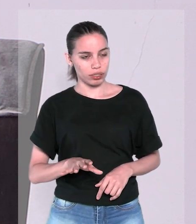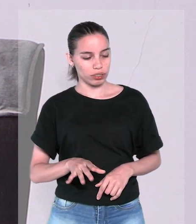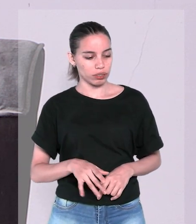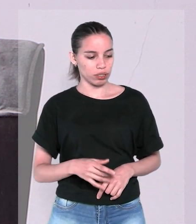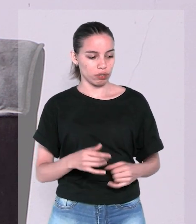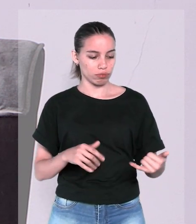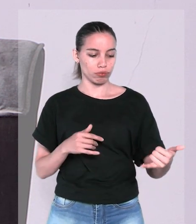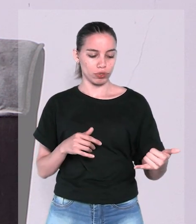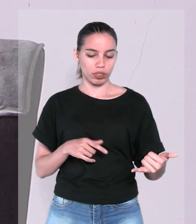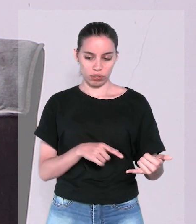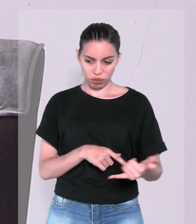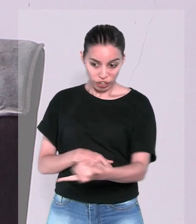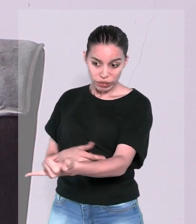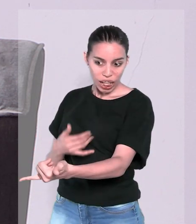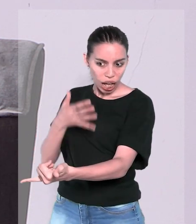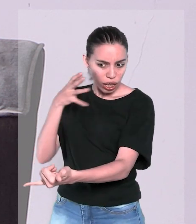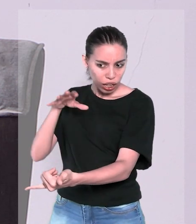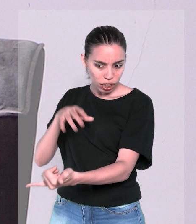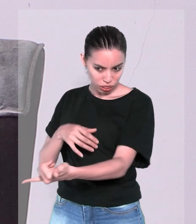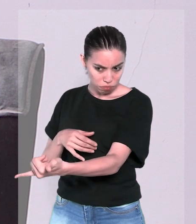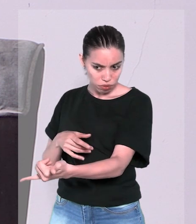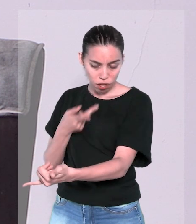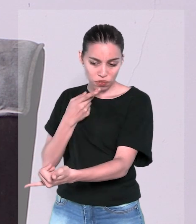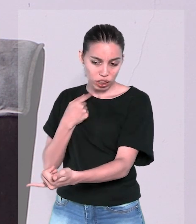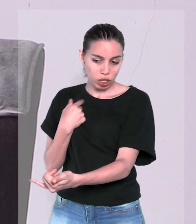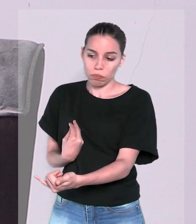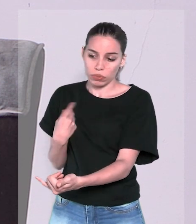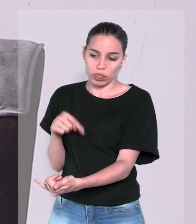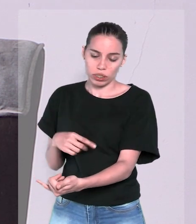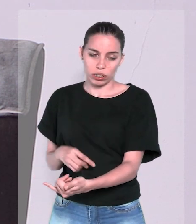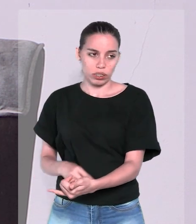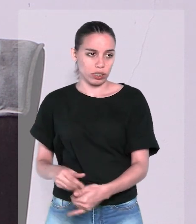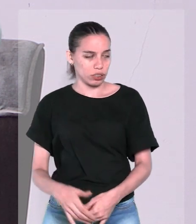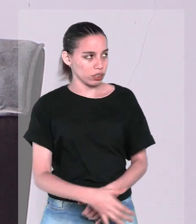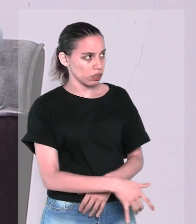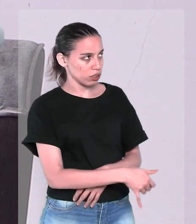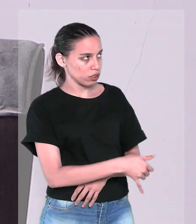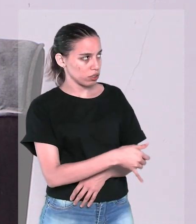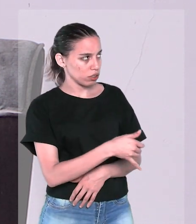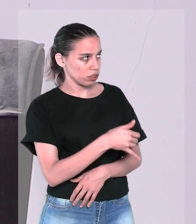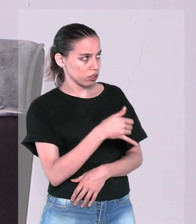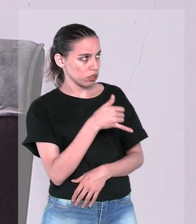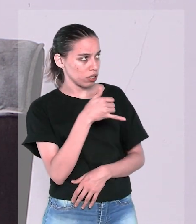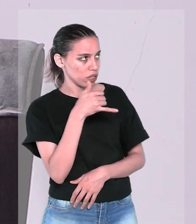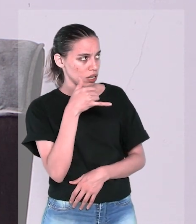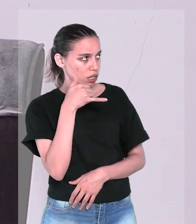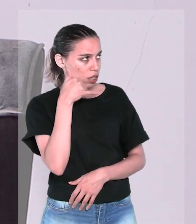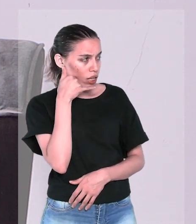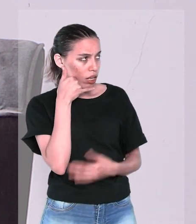comunicação não violenta. Como é que eu não violento? Nós aprendemos uma comunicação demasiadamente